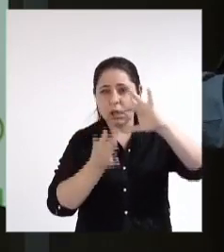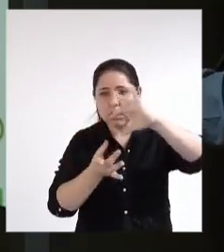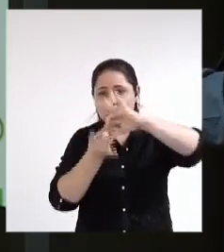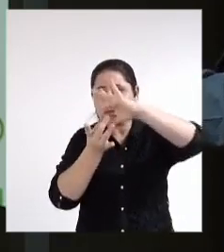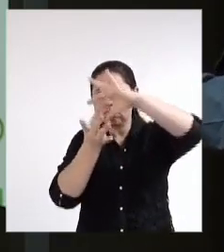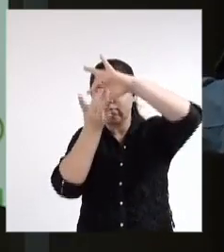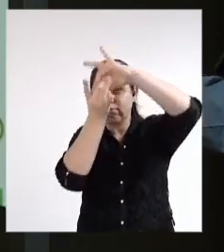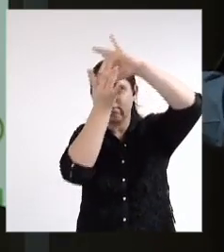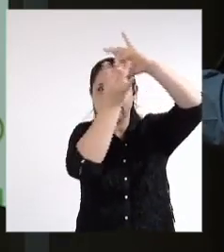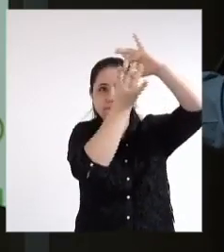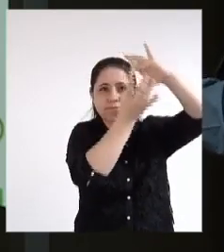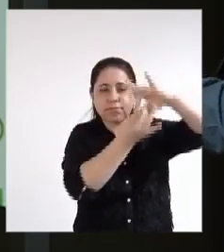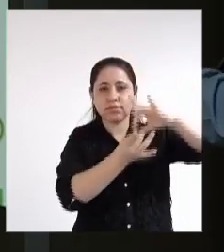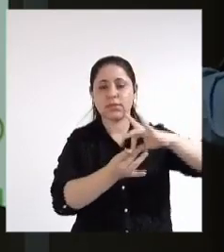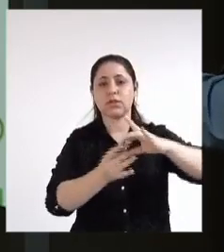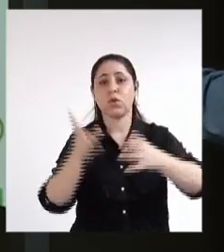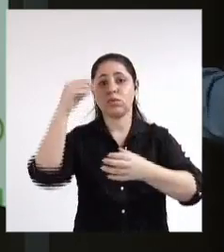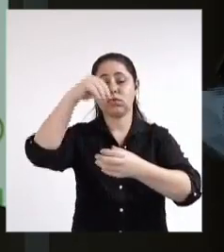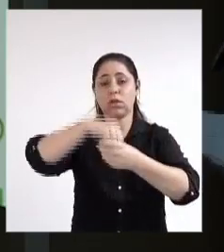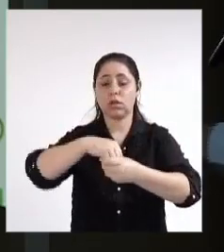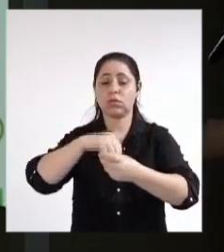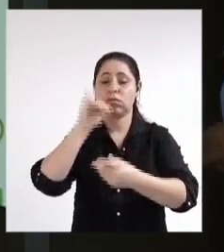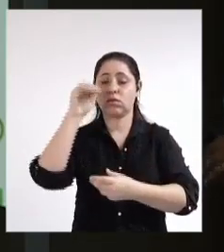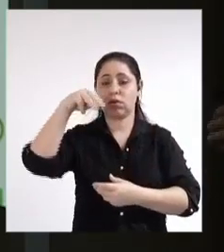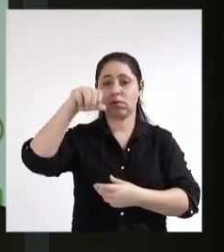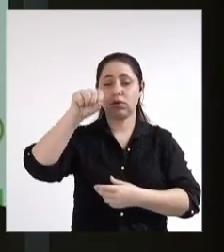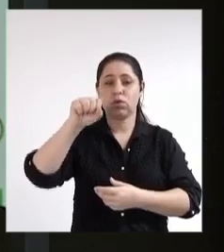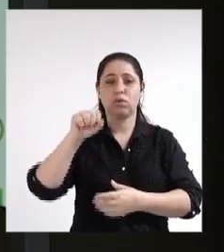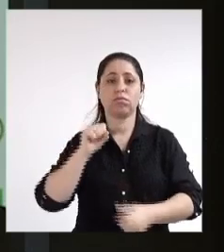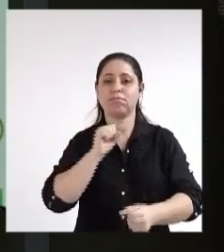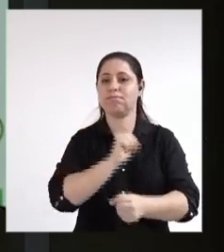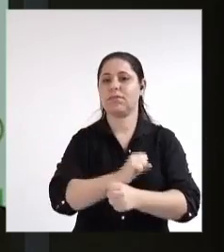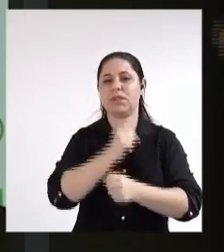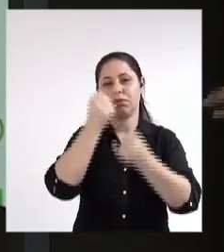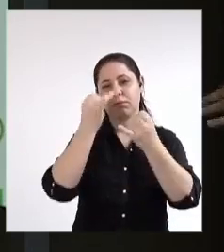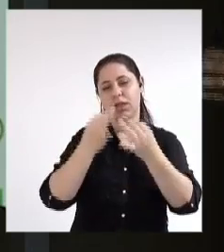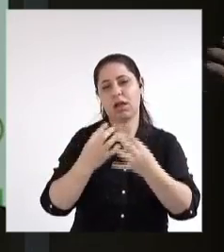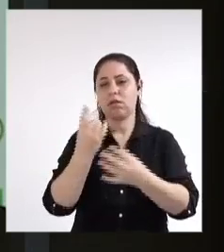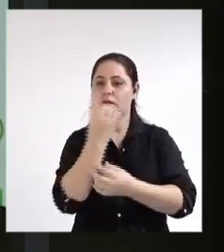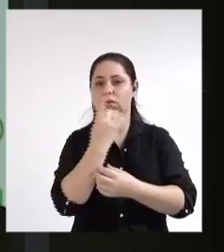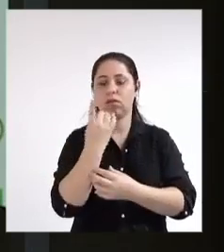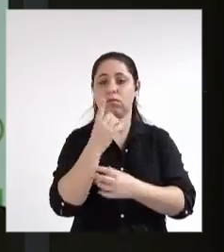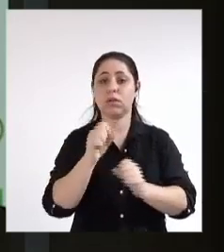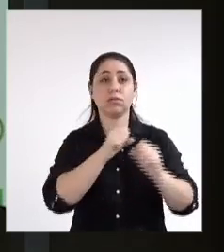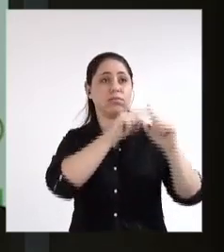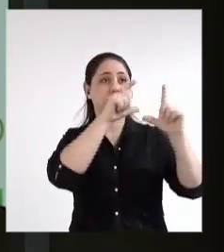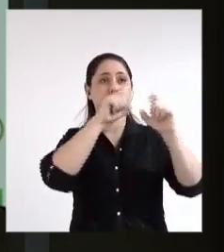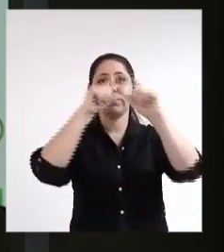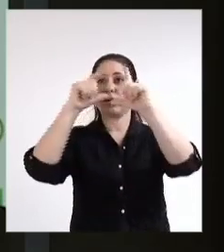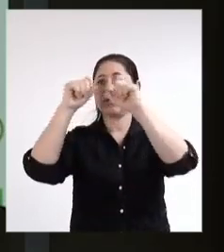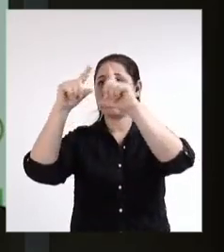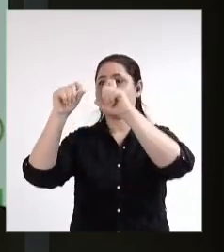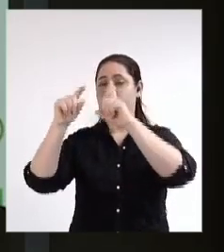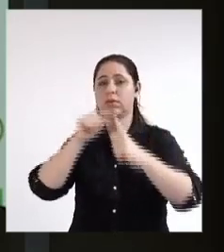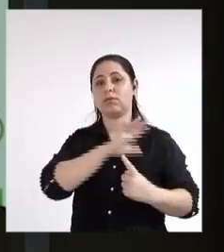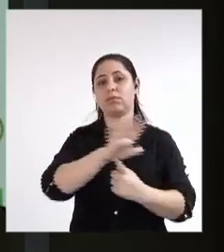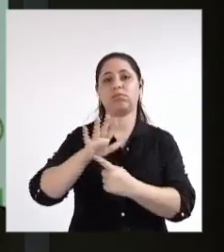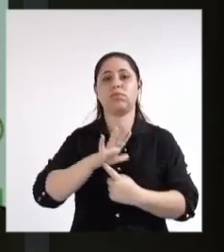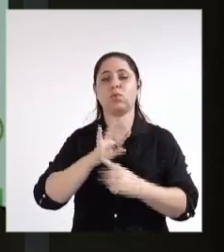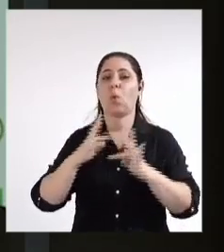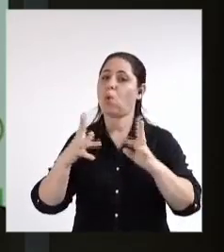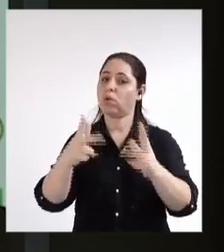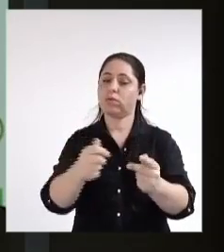e unidades que nós temos dentro de março que eu não vou parar para falar sobre cada um mas vai estar na apresentação vai ser disponibilizado para vocês há